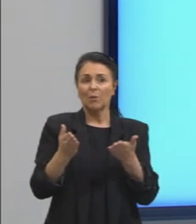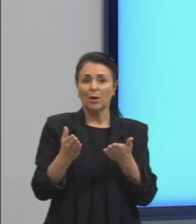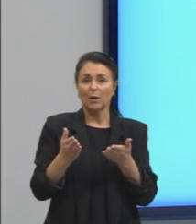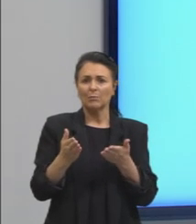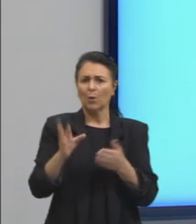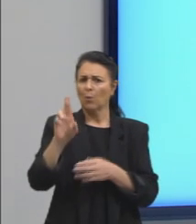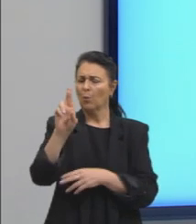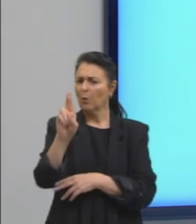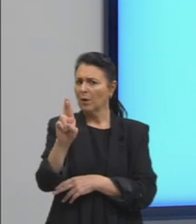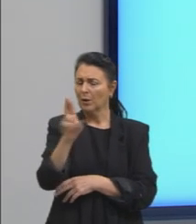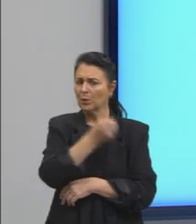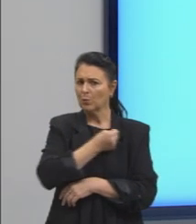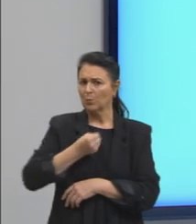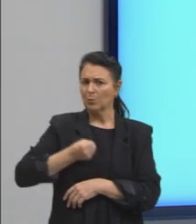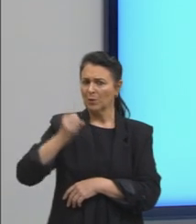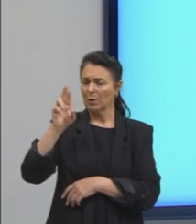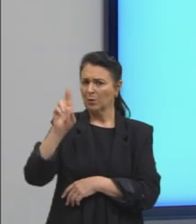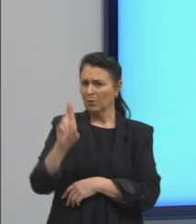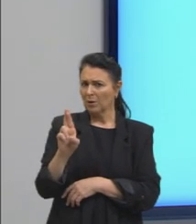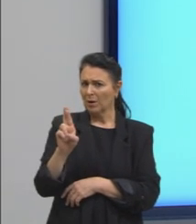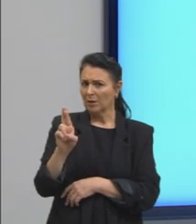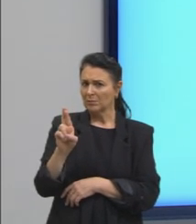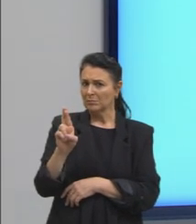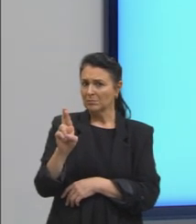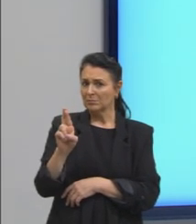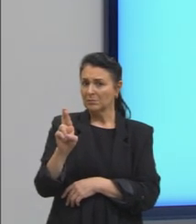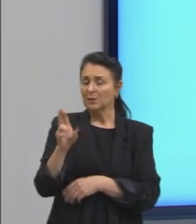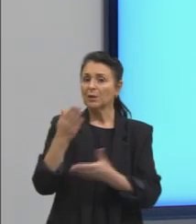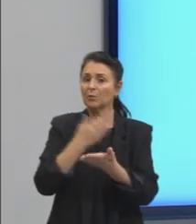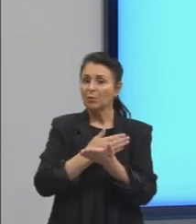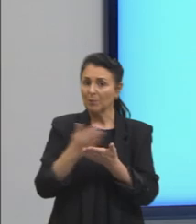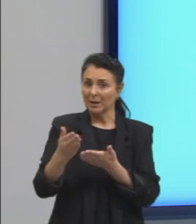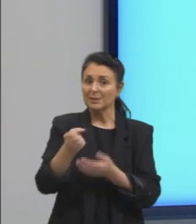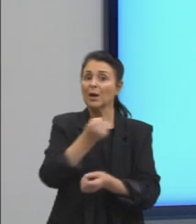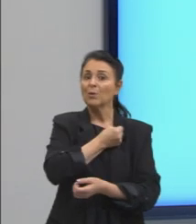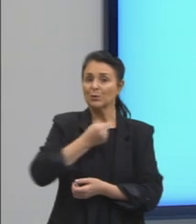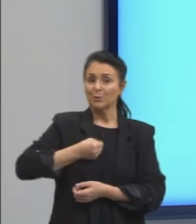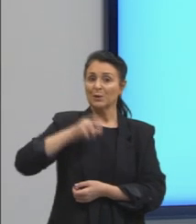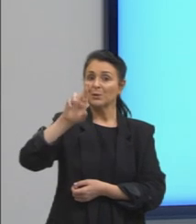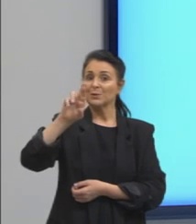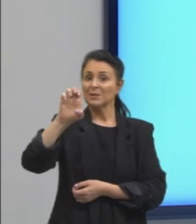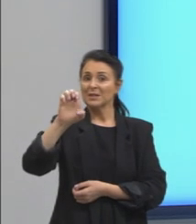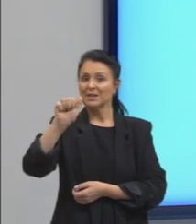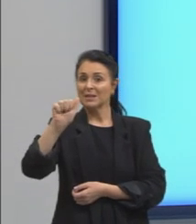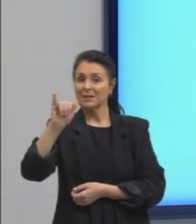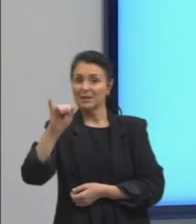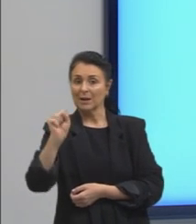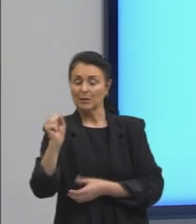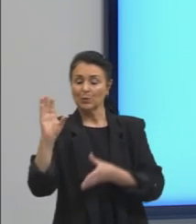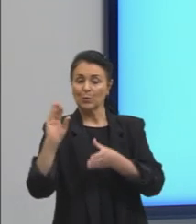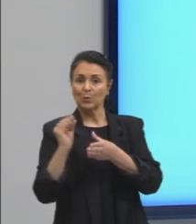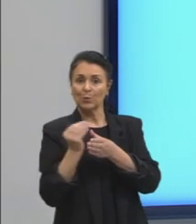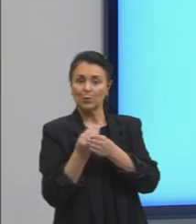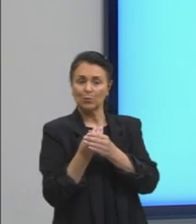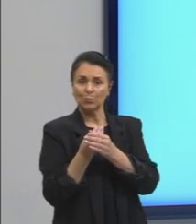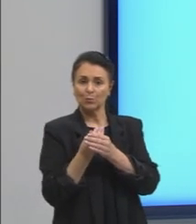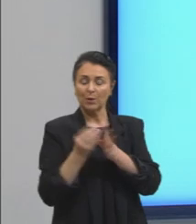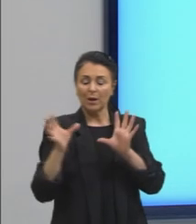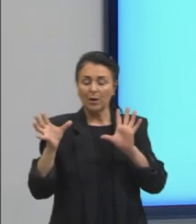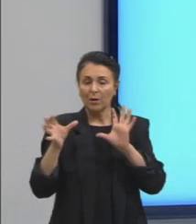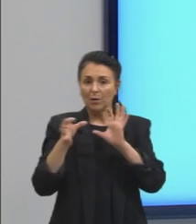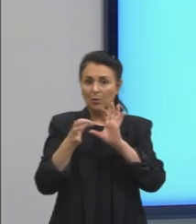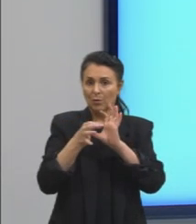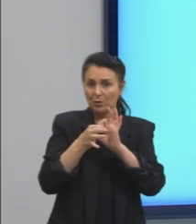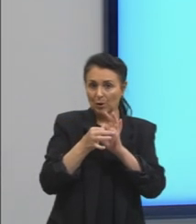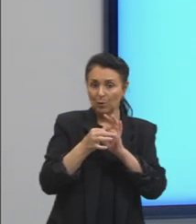união com os Racionais forma os números reais então o conjunto dos números reais é formado pela união